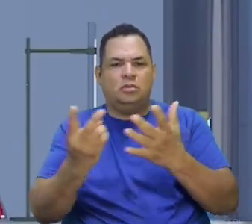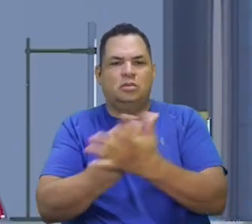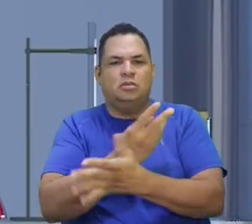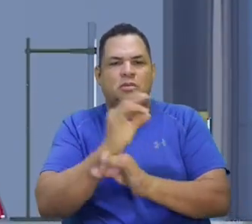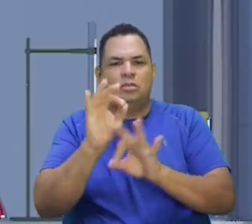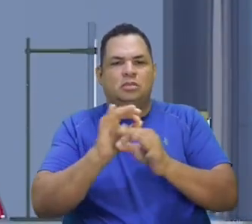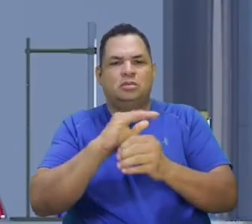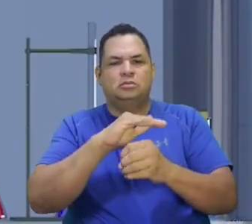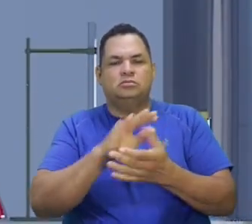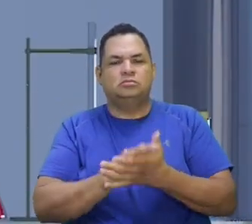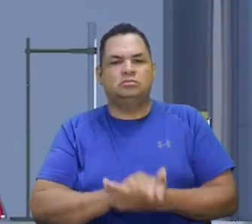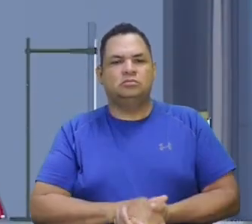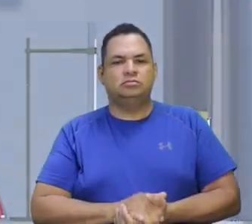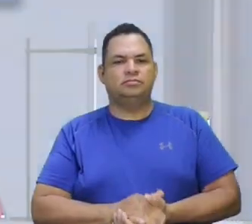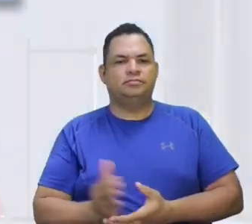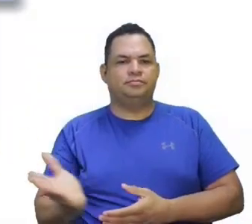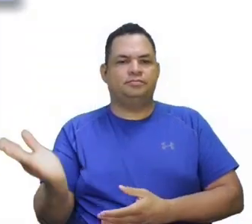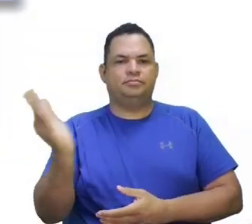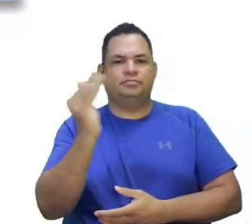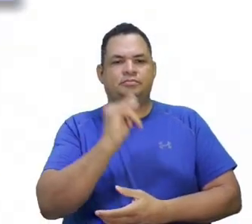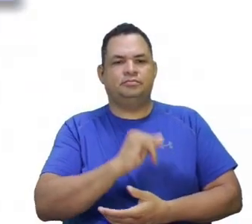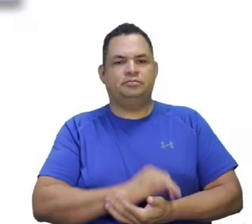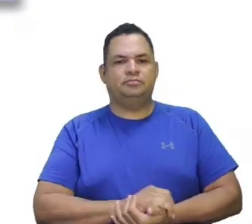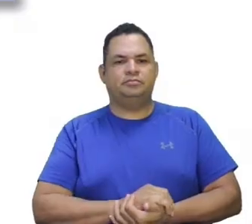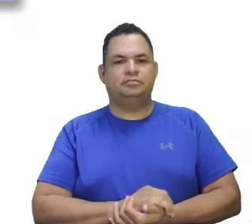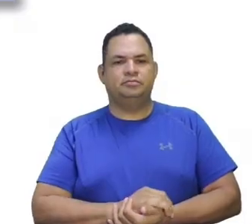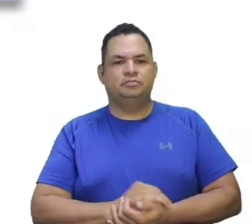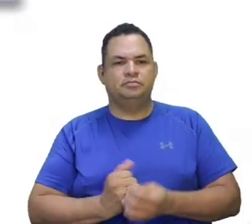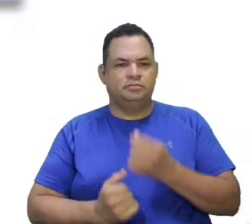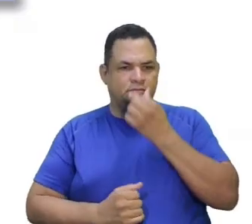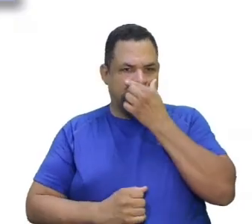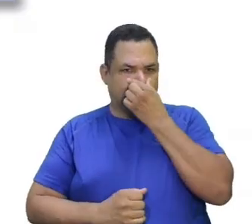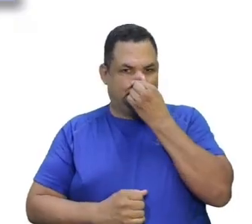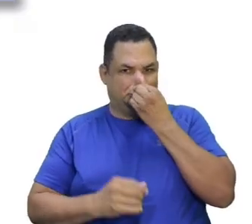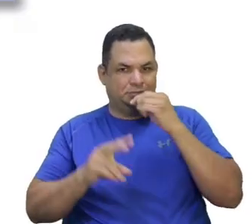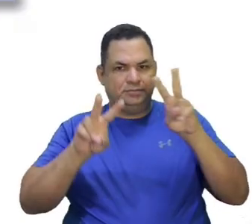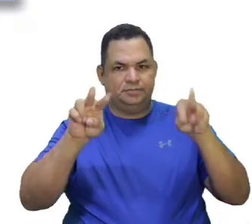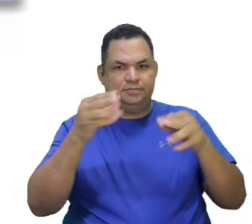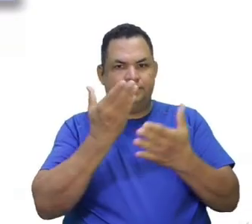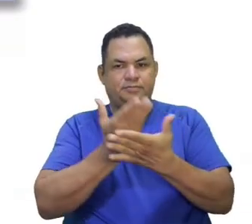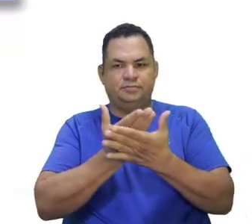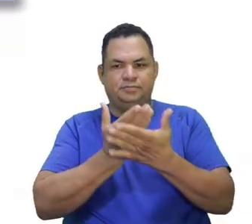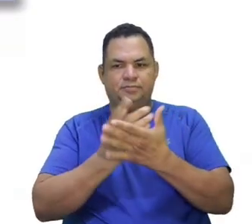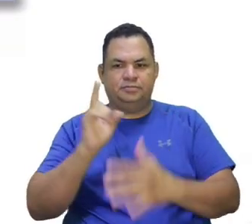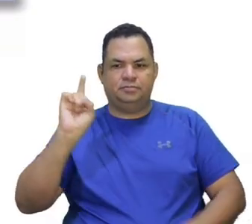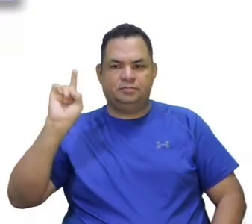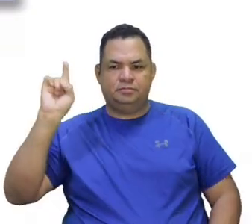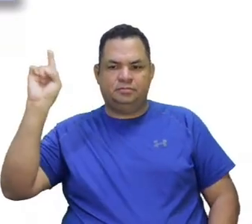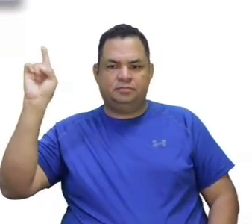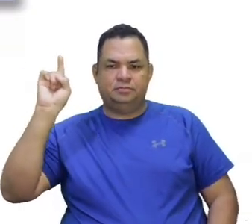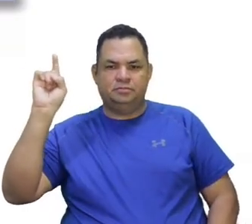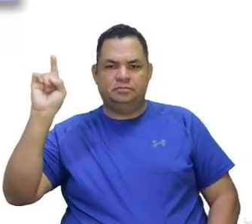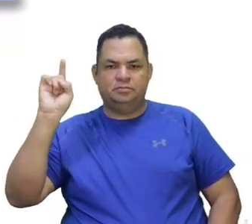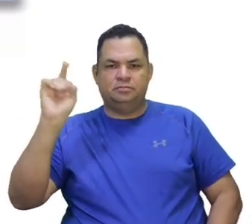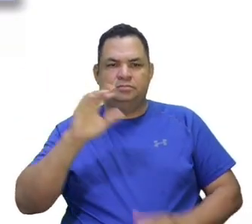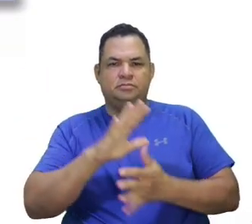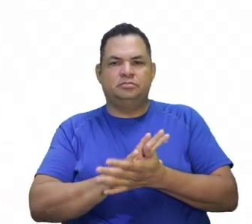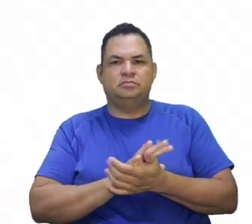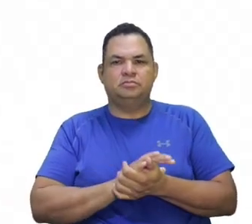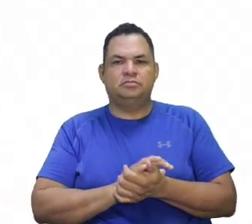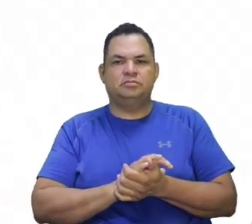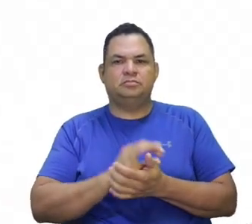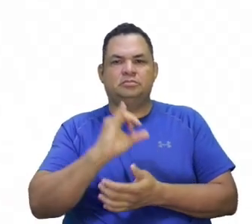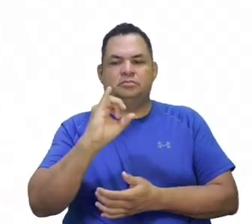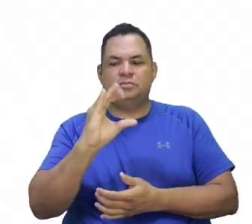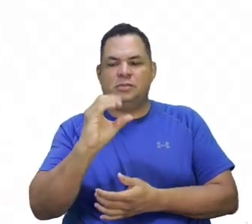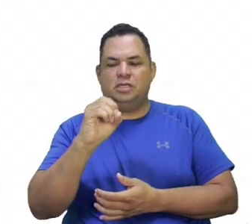funciona essa distribuição. Vamos no slide. É o tema da nossa aula, distribuição eletrônica em íons.